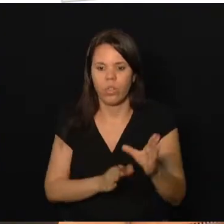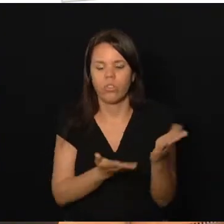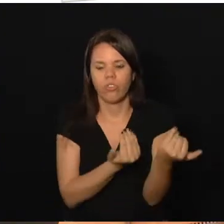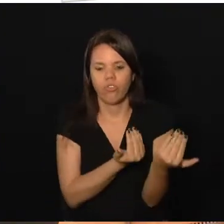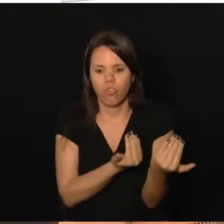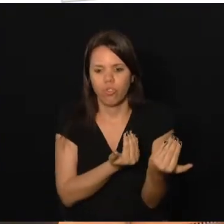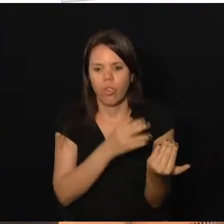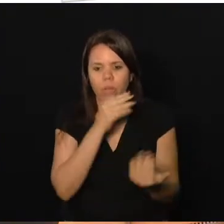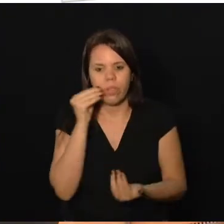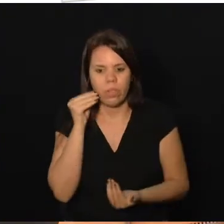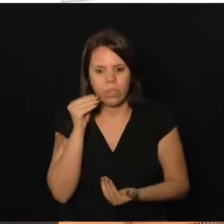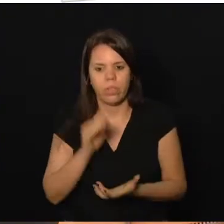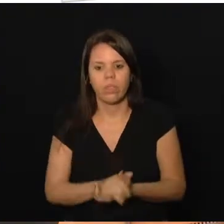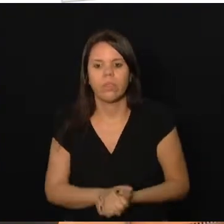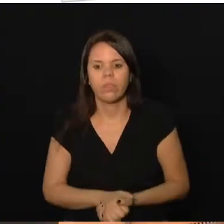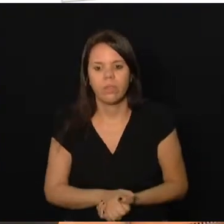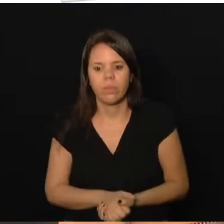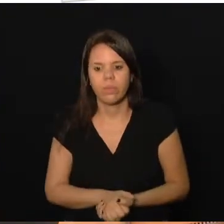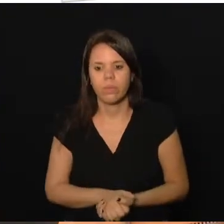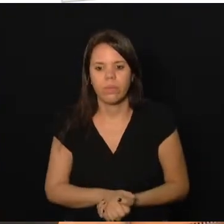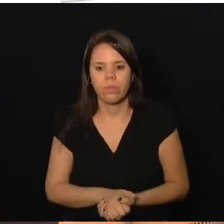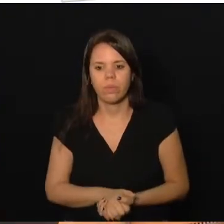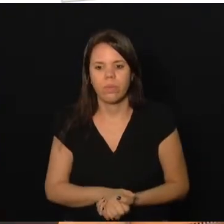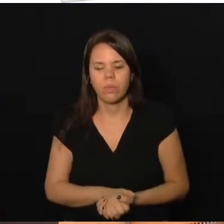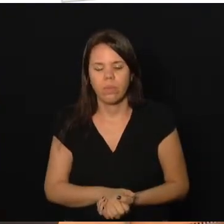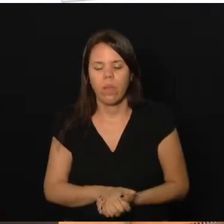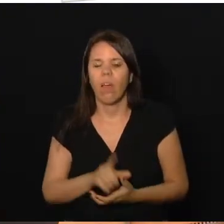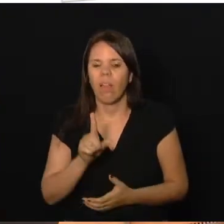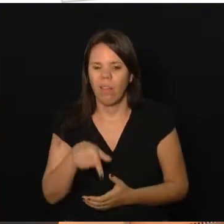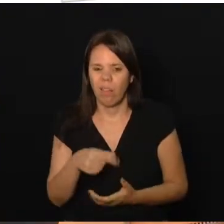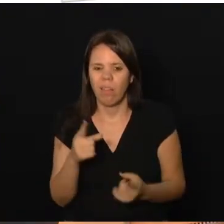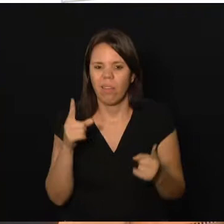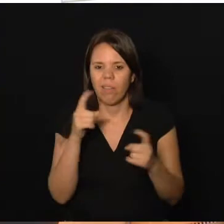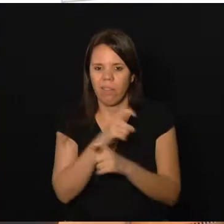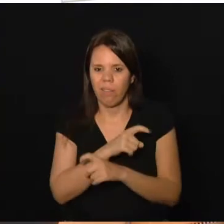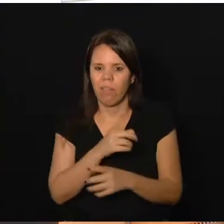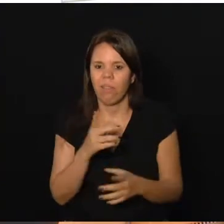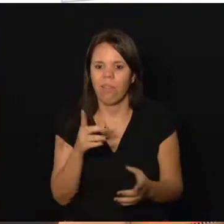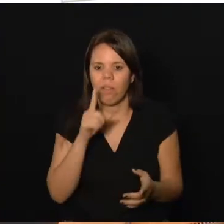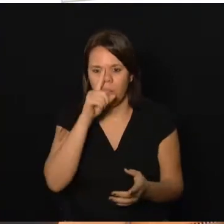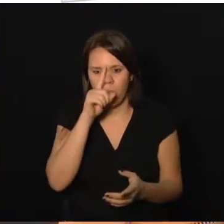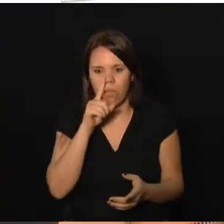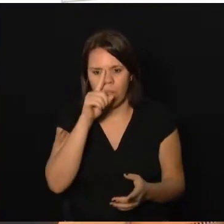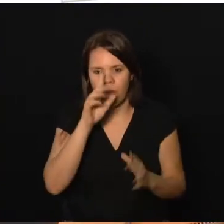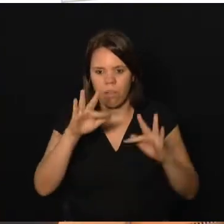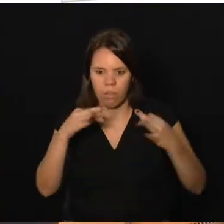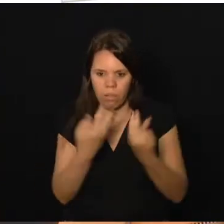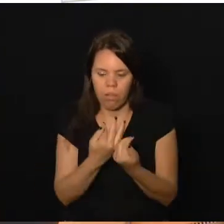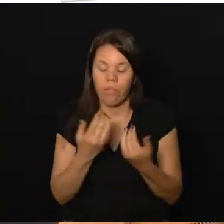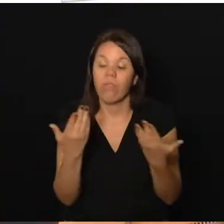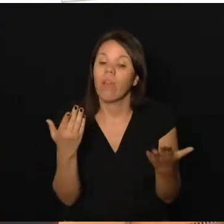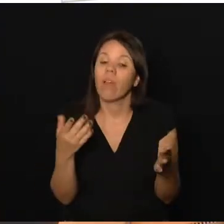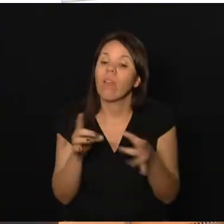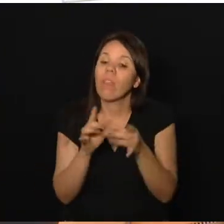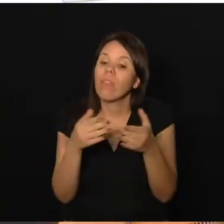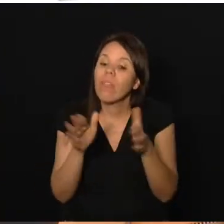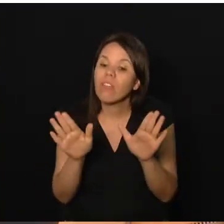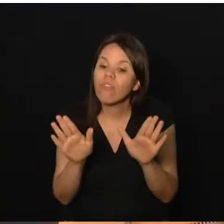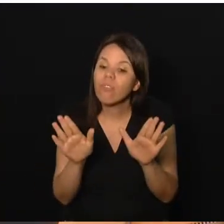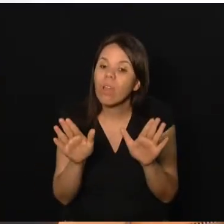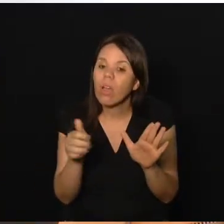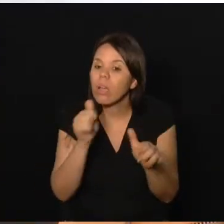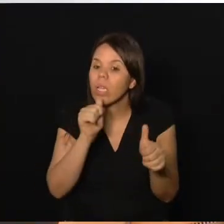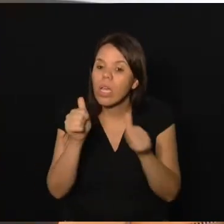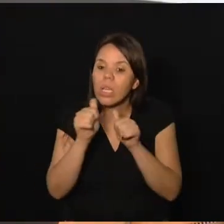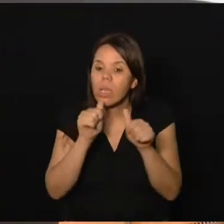essa adolescente, né? Então, é comprometedor. Até que ponto essa família vai permitir o que é beber